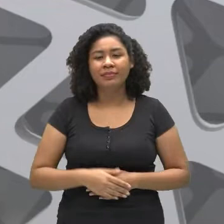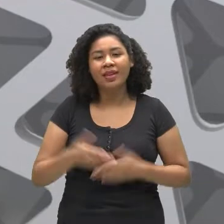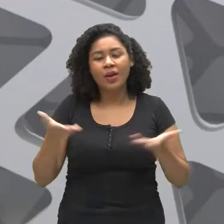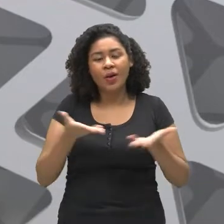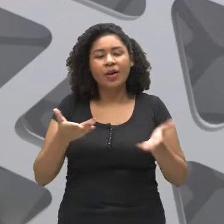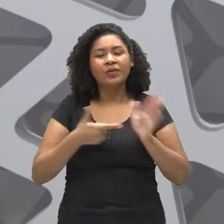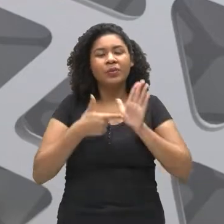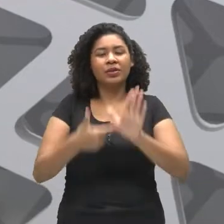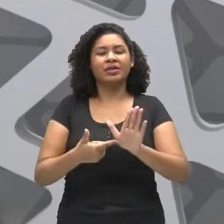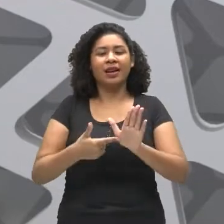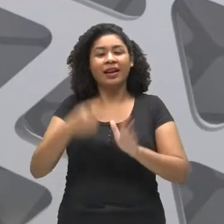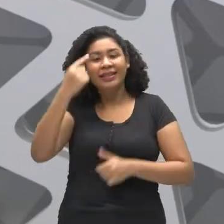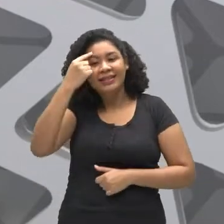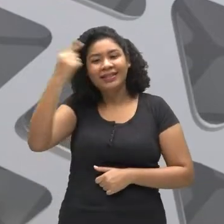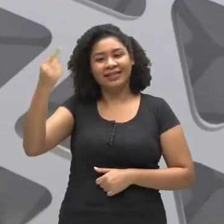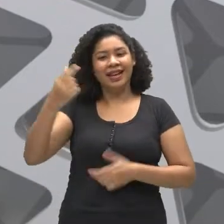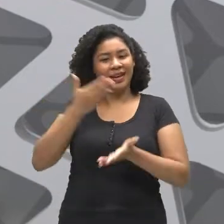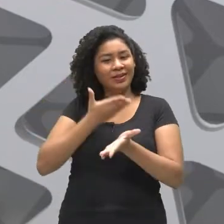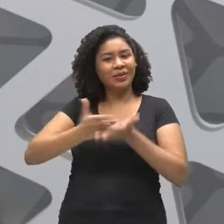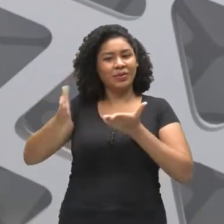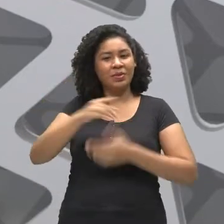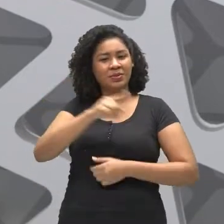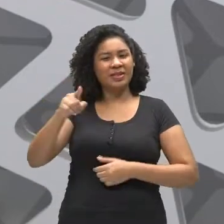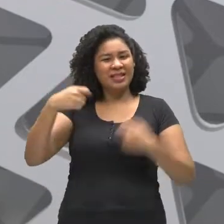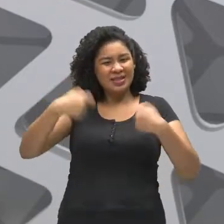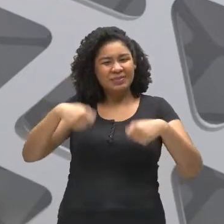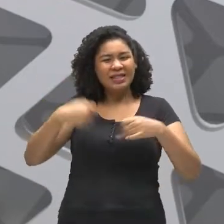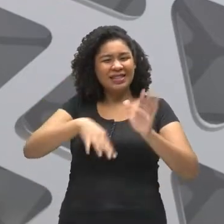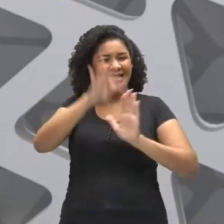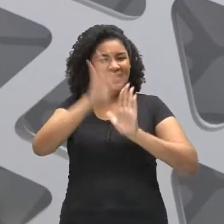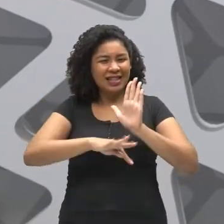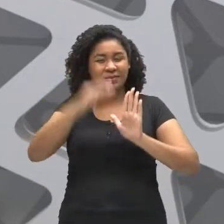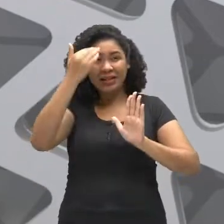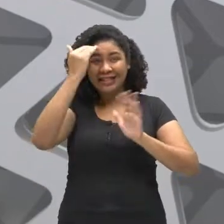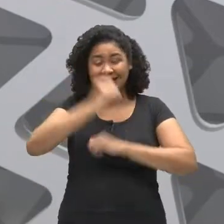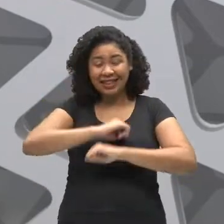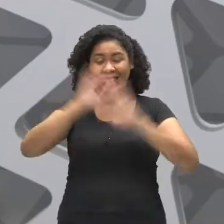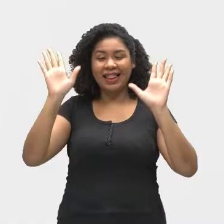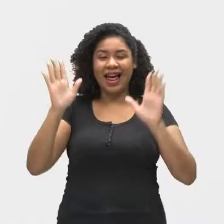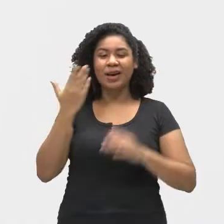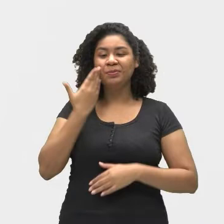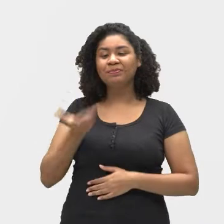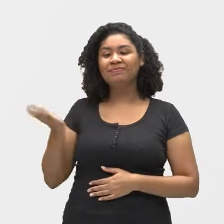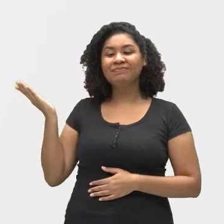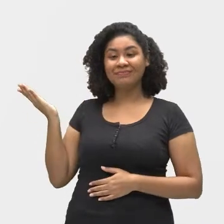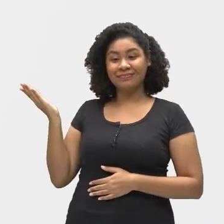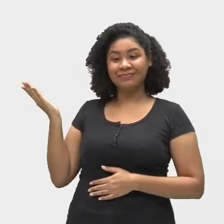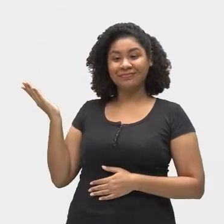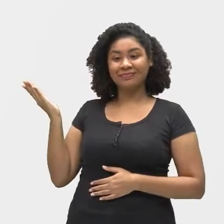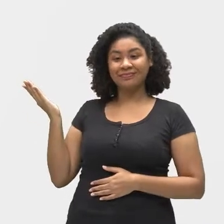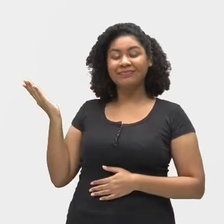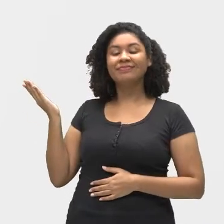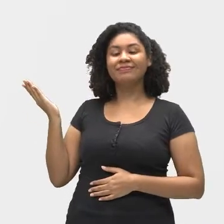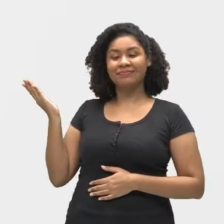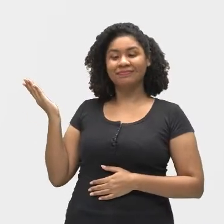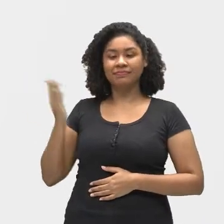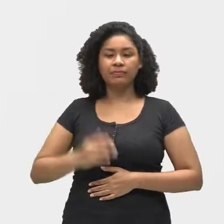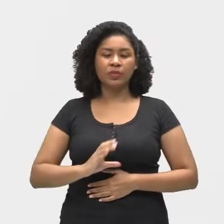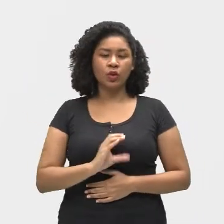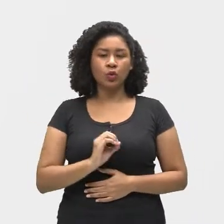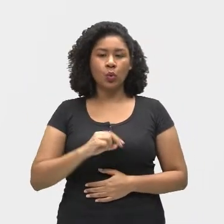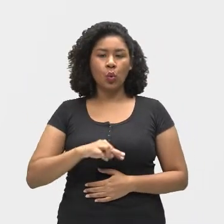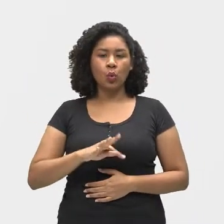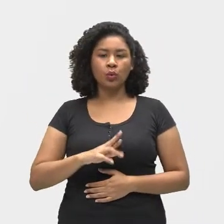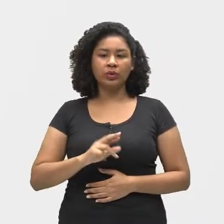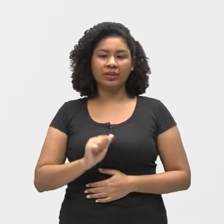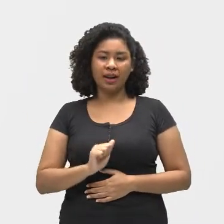isso, porque eu sei que vocês precisam aí desse texto para facilitar também. Vamos lá, então? A